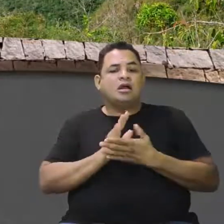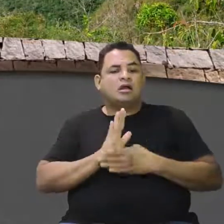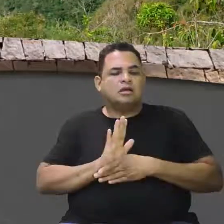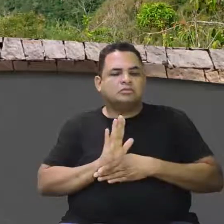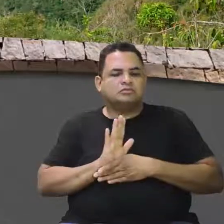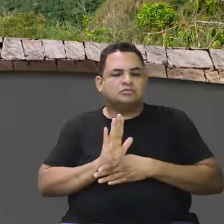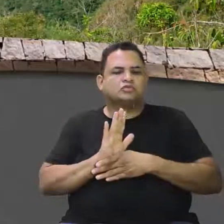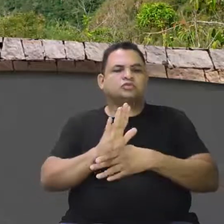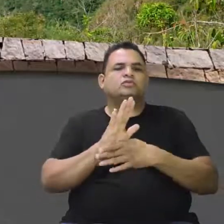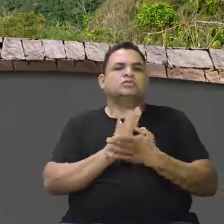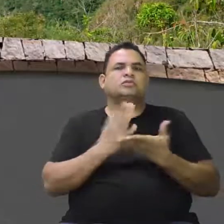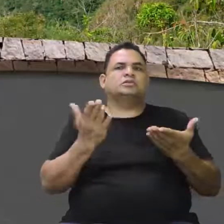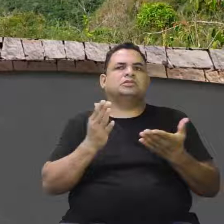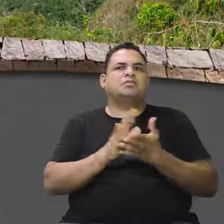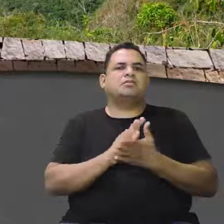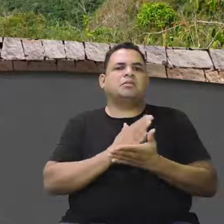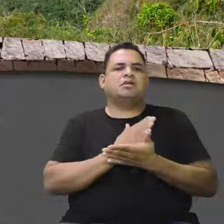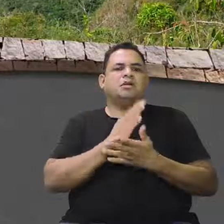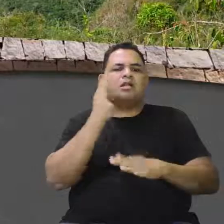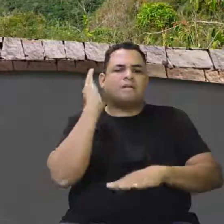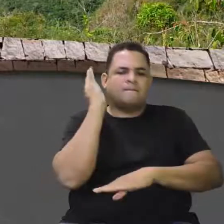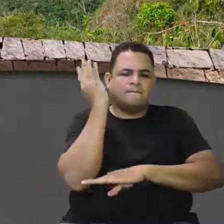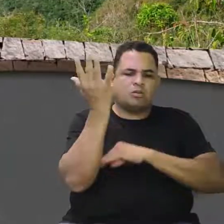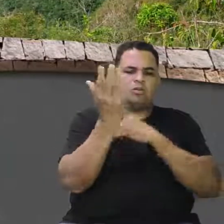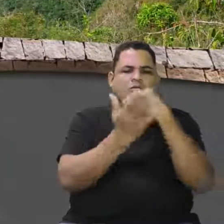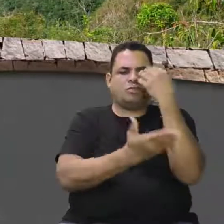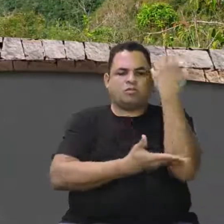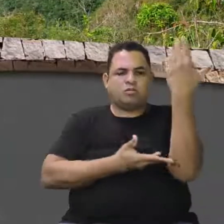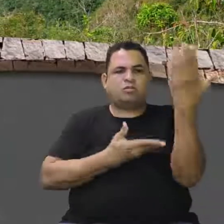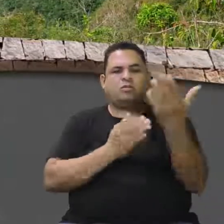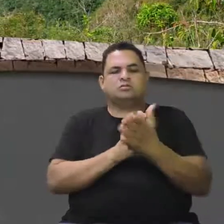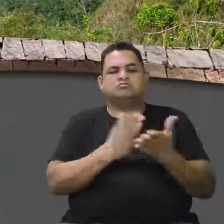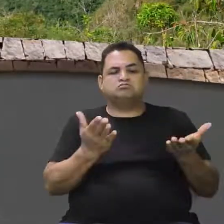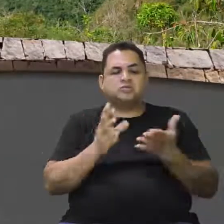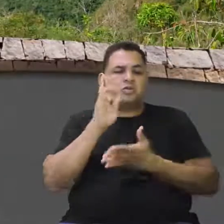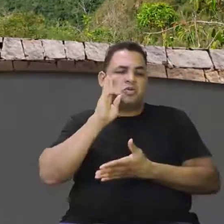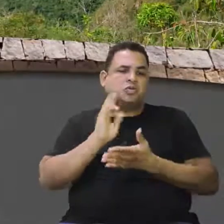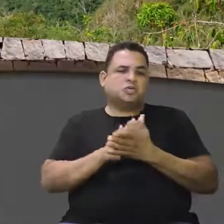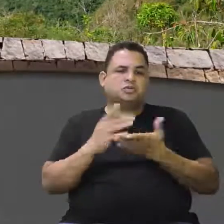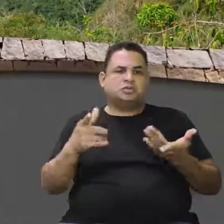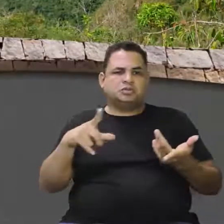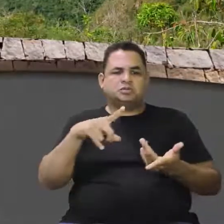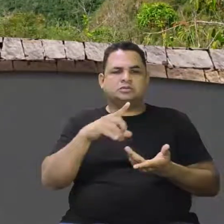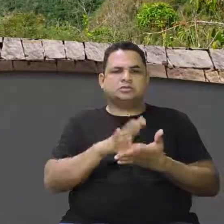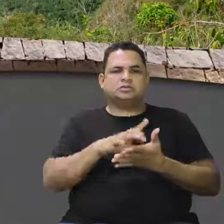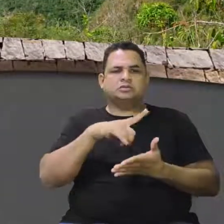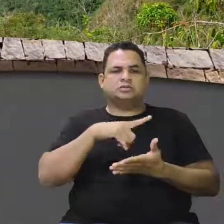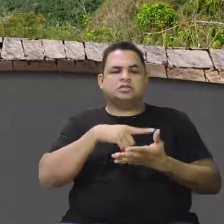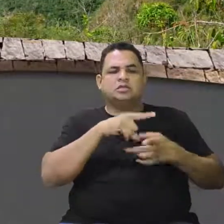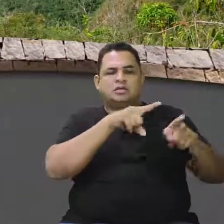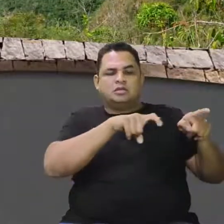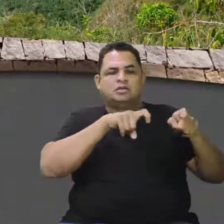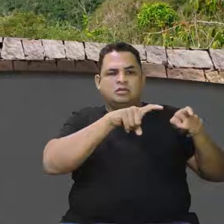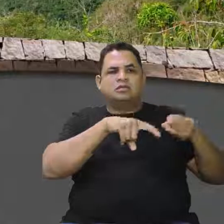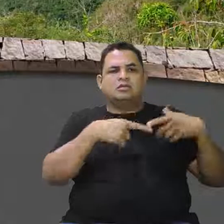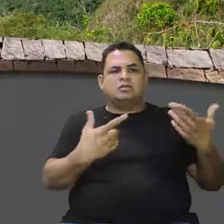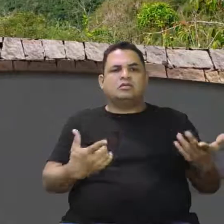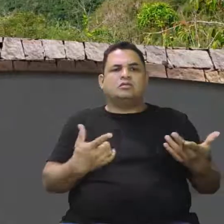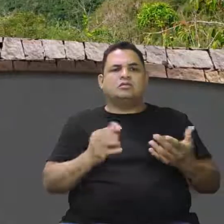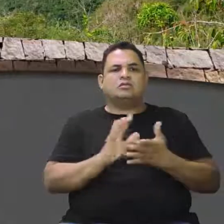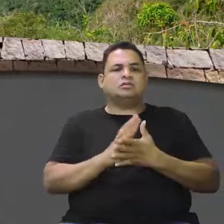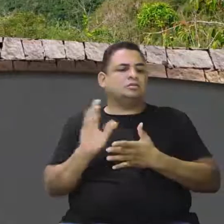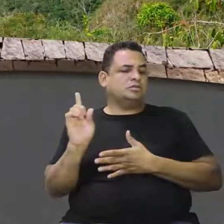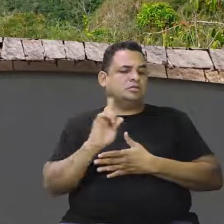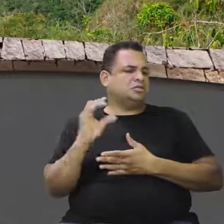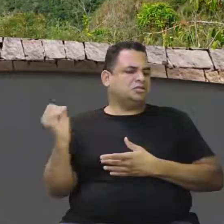desmatamento em Rondônia. Porque você tem que lembrar que nesse período ainda a gente tinha uma agricultura que não